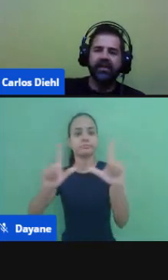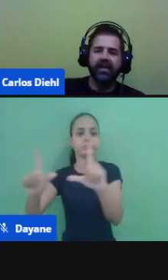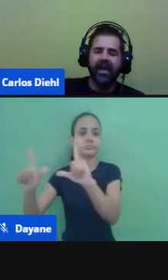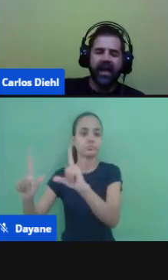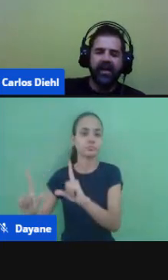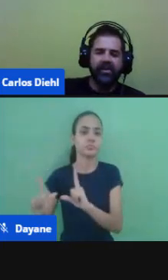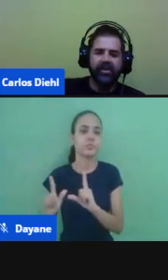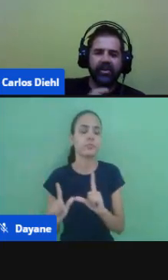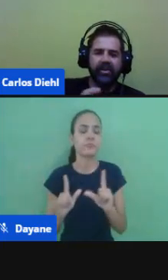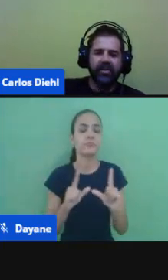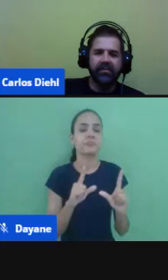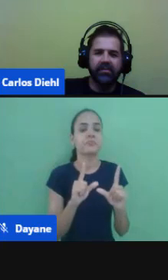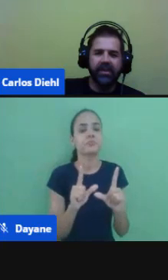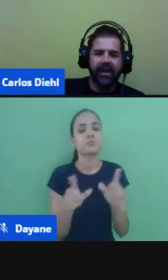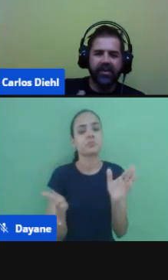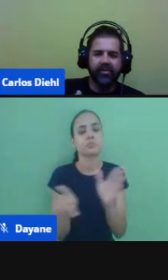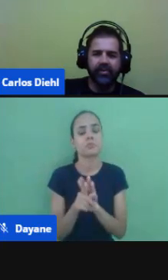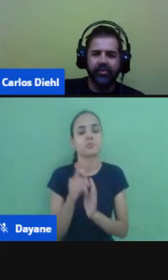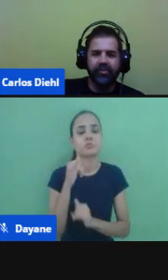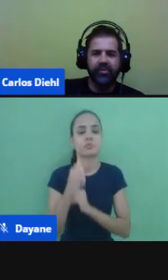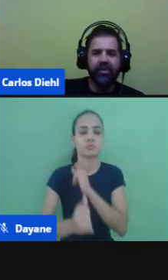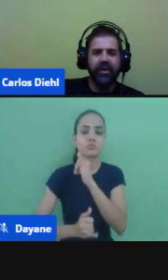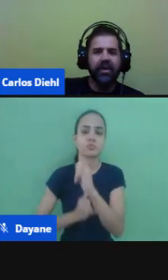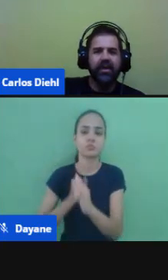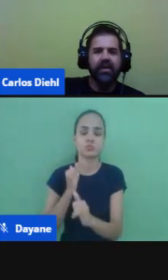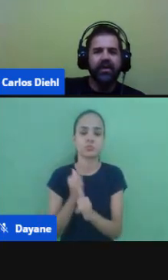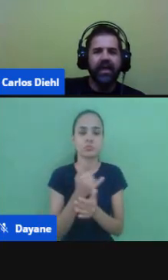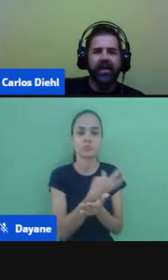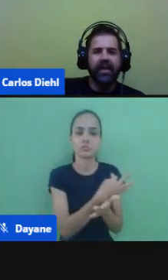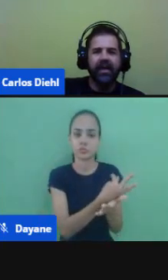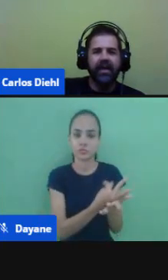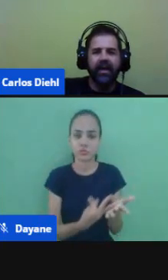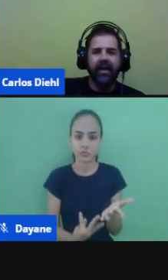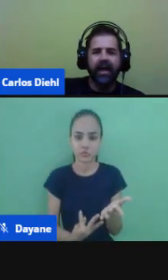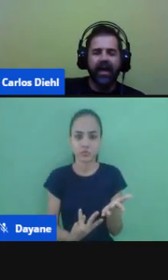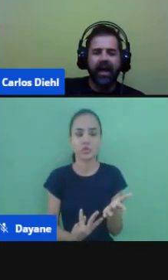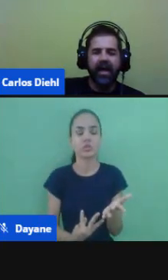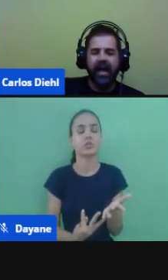tiras da internet, textos que tenha